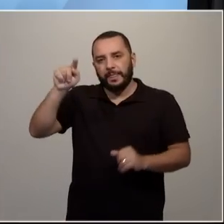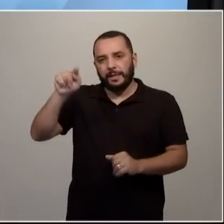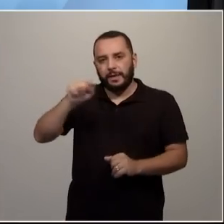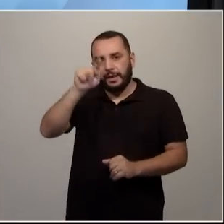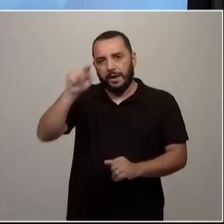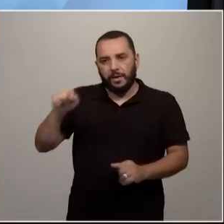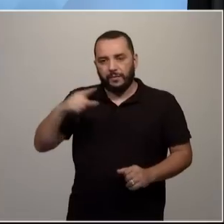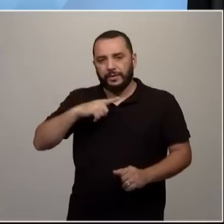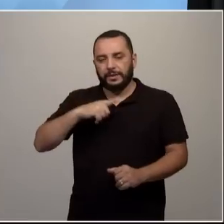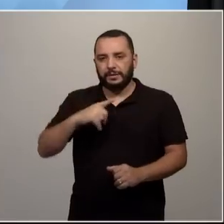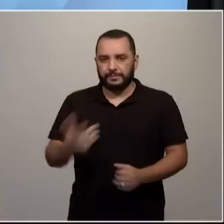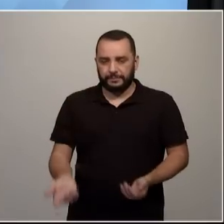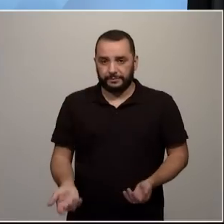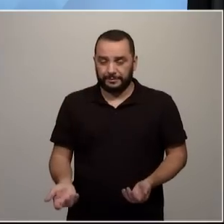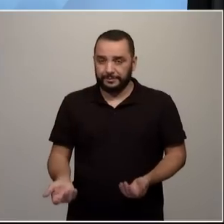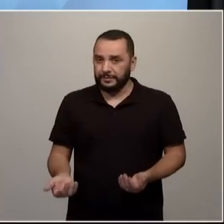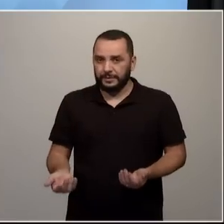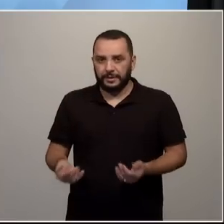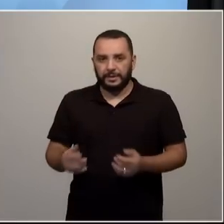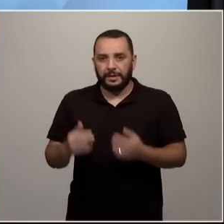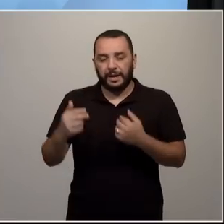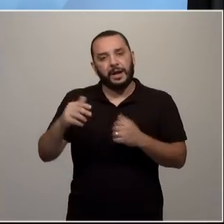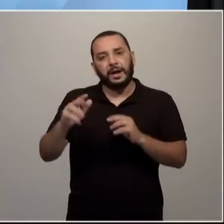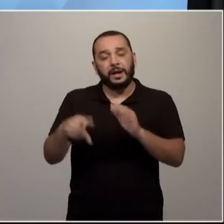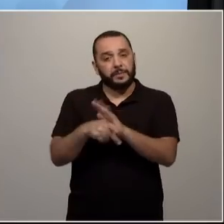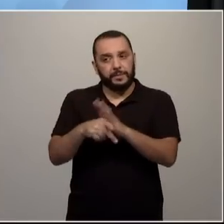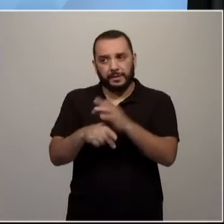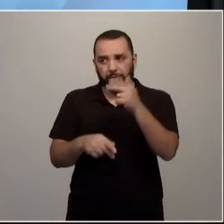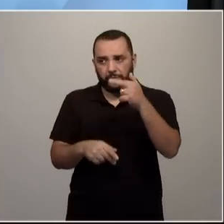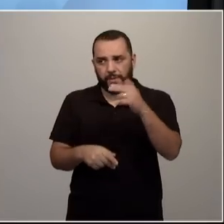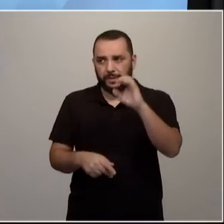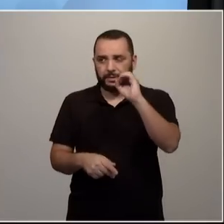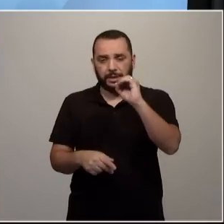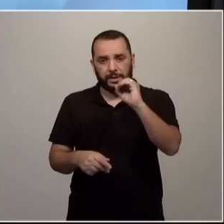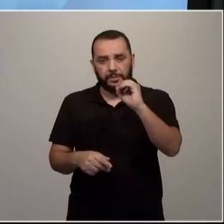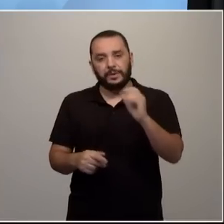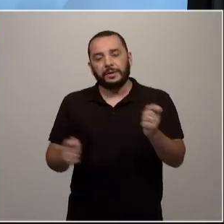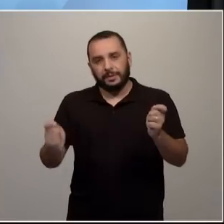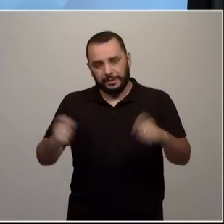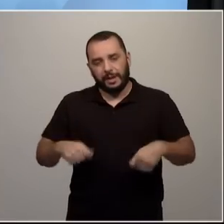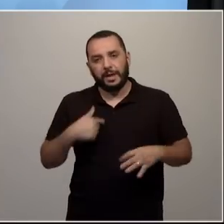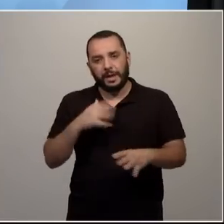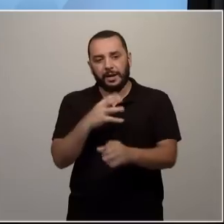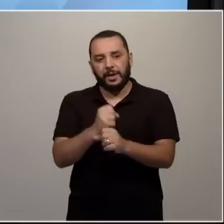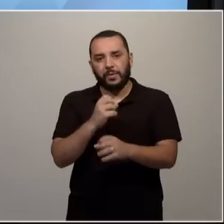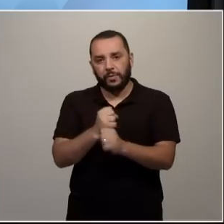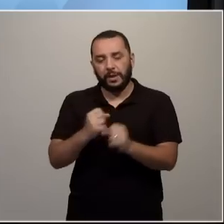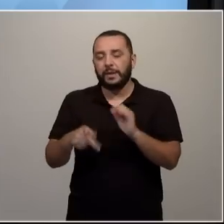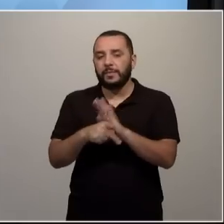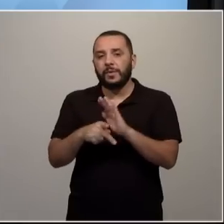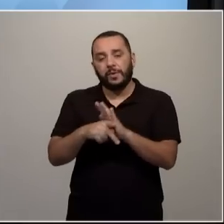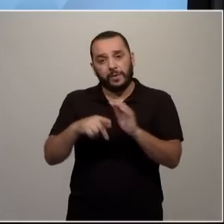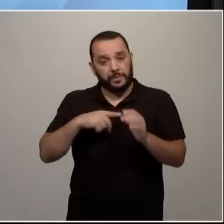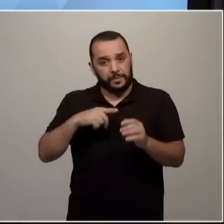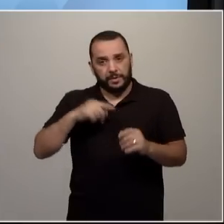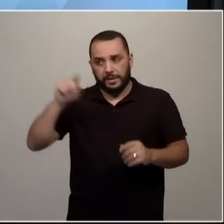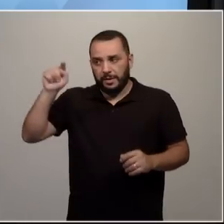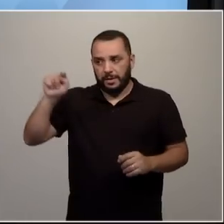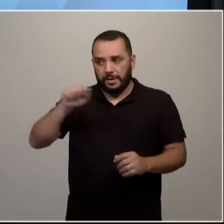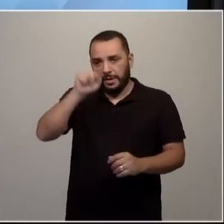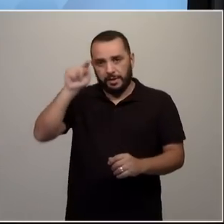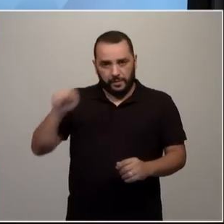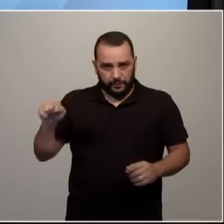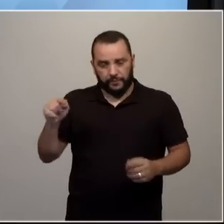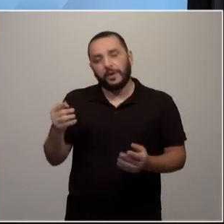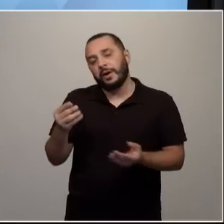alfa. Igualando a zero, dá para calcular o alfa. E aí a gente acha qual é o valor de alfa